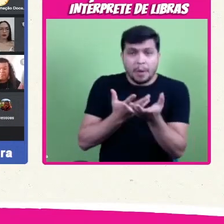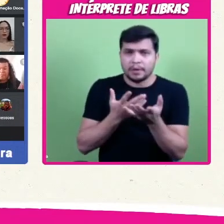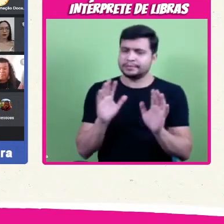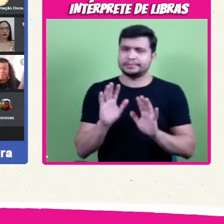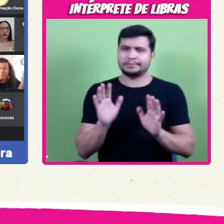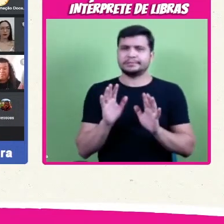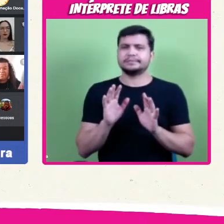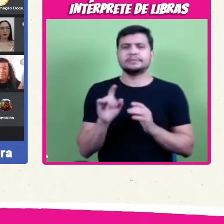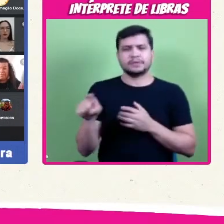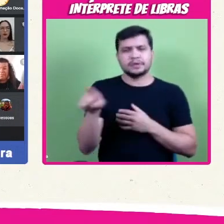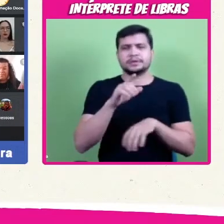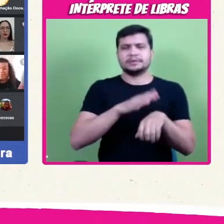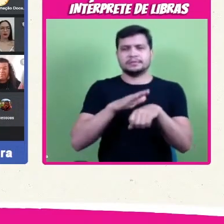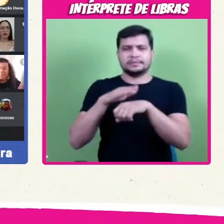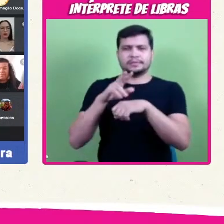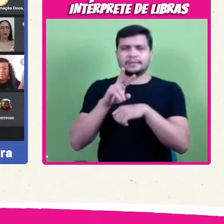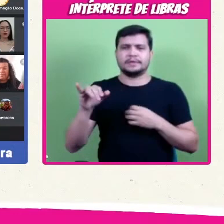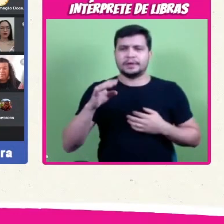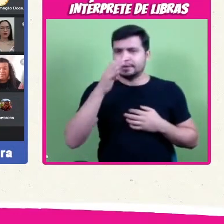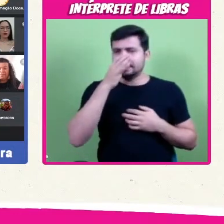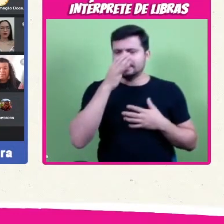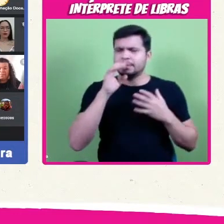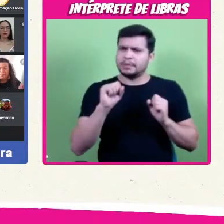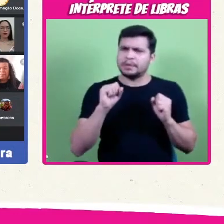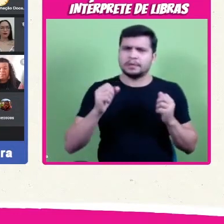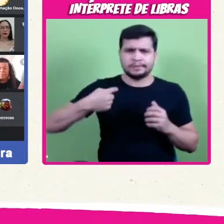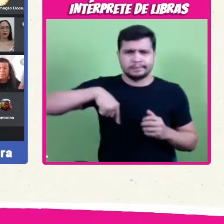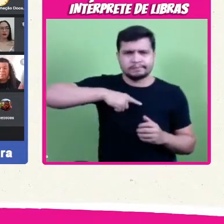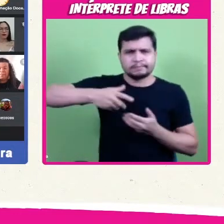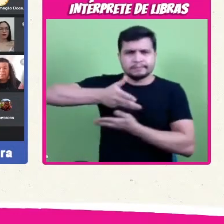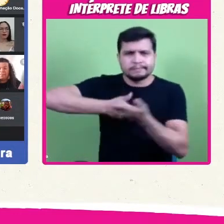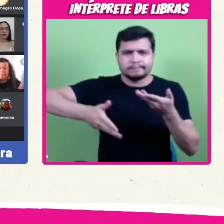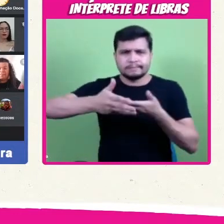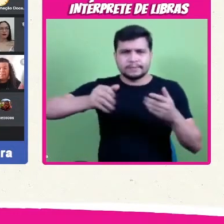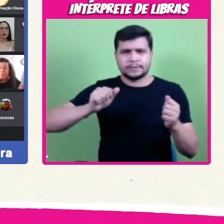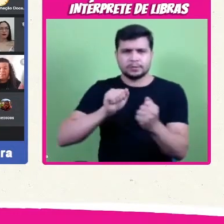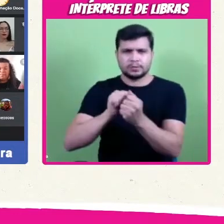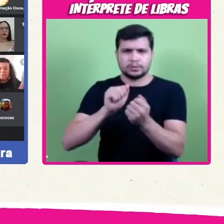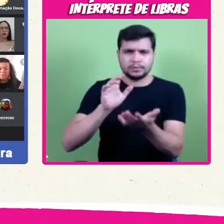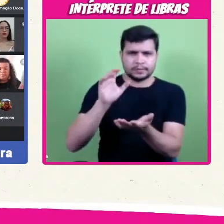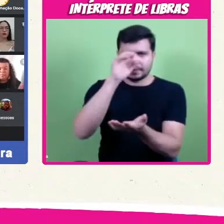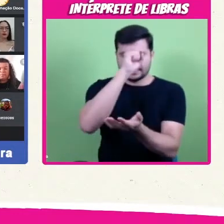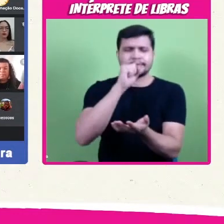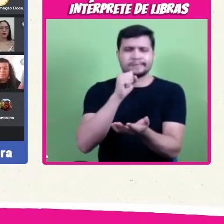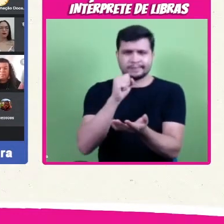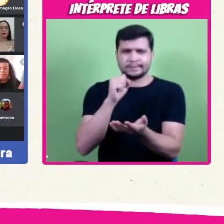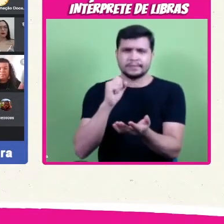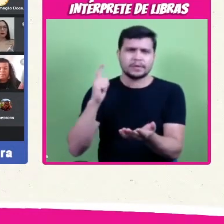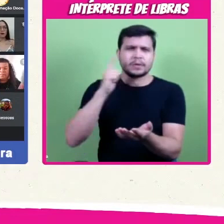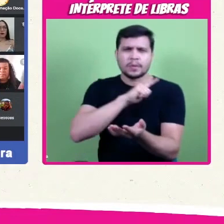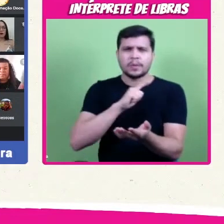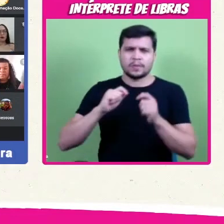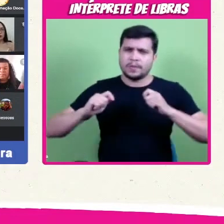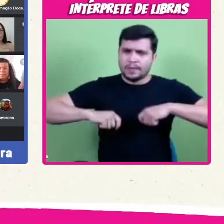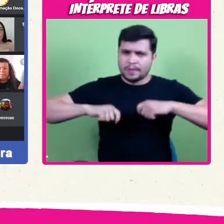assistam e que nós possamos aprender juntos, nos formar juntos, coletivamente, para